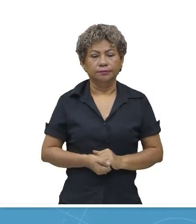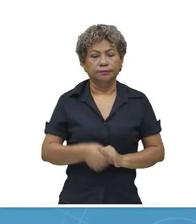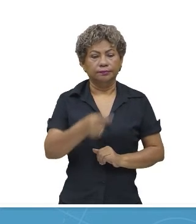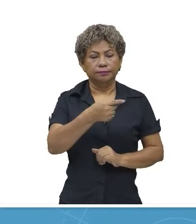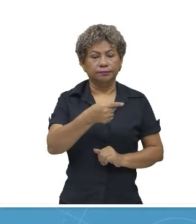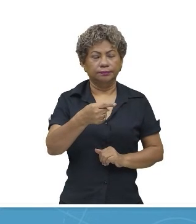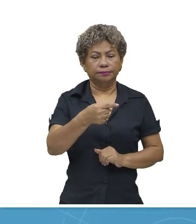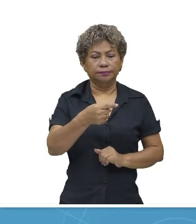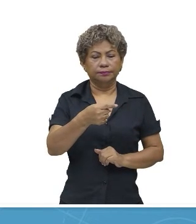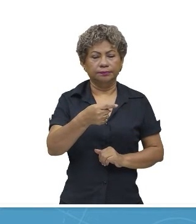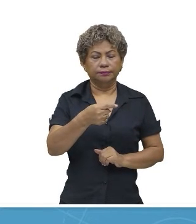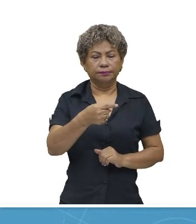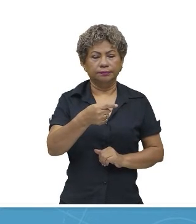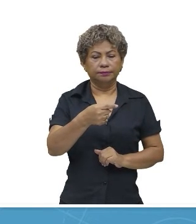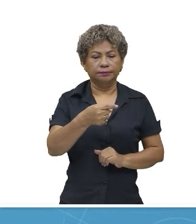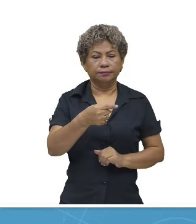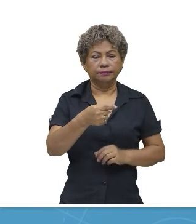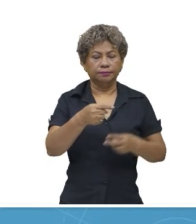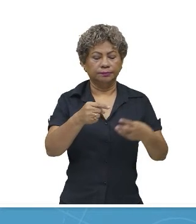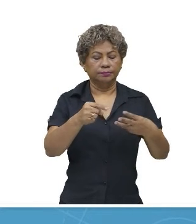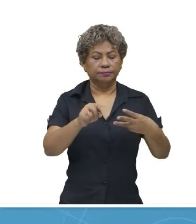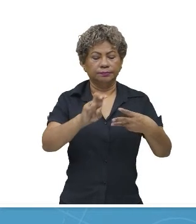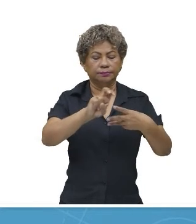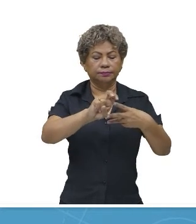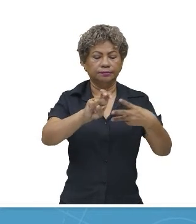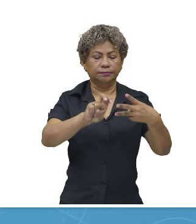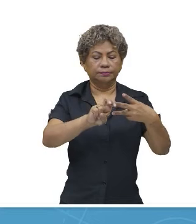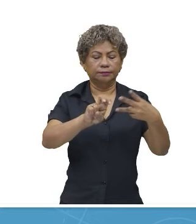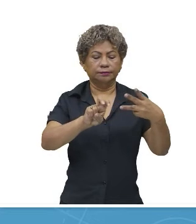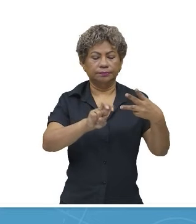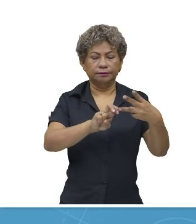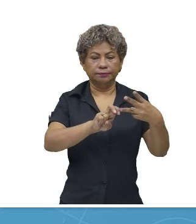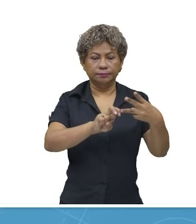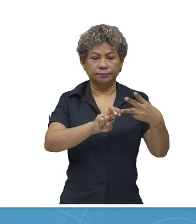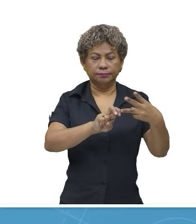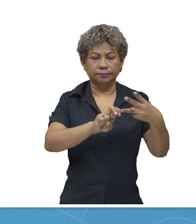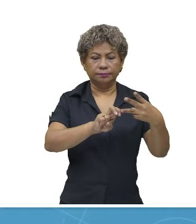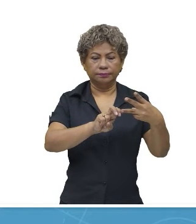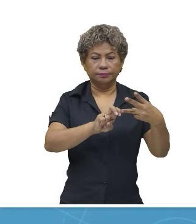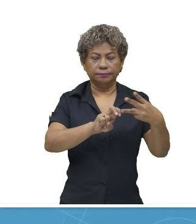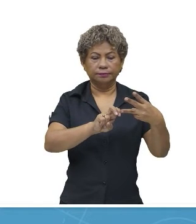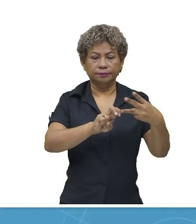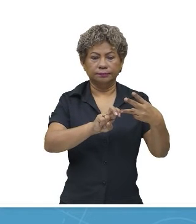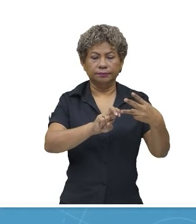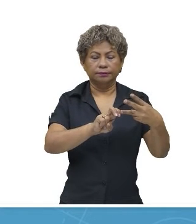Menos 5 vezes 5 vezes 5, que é 5 à terceira,